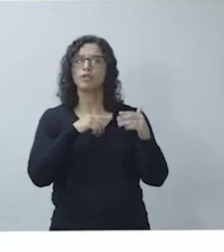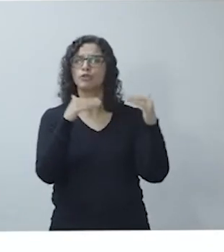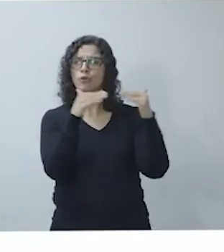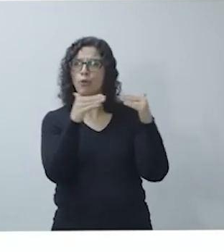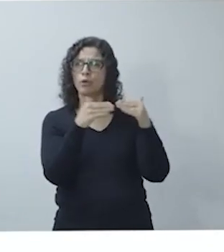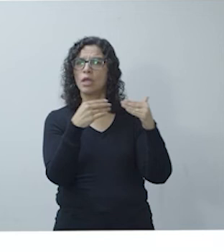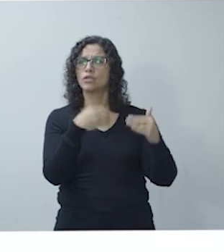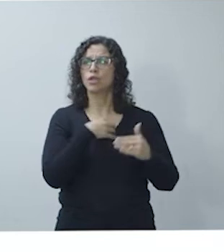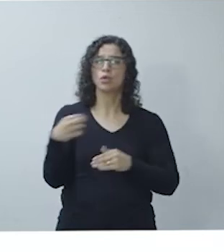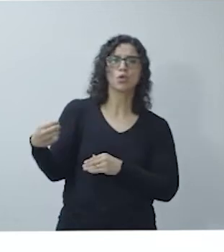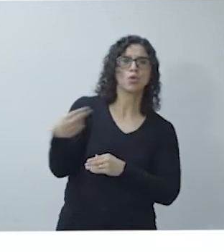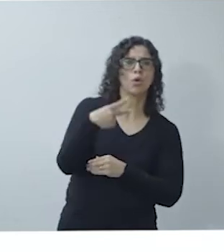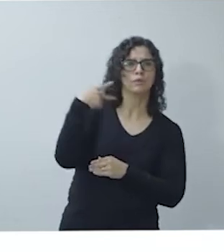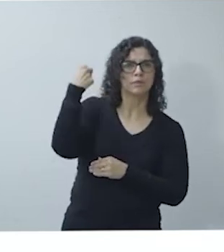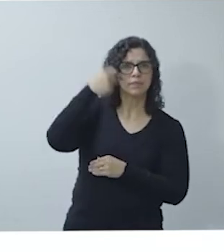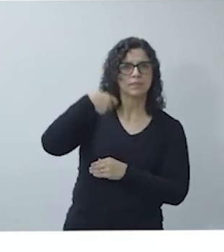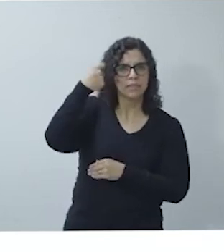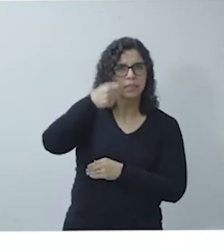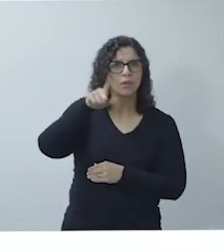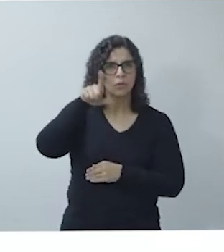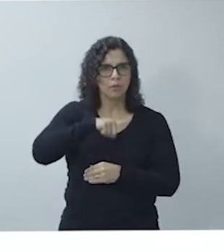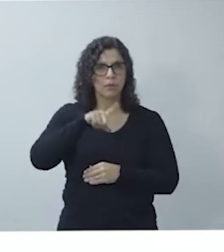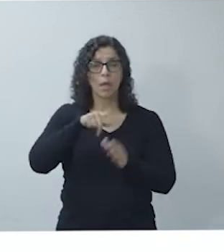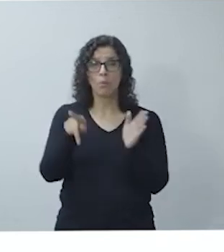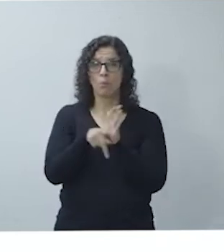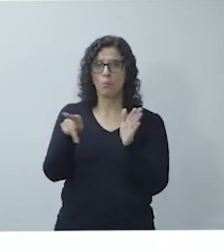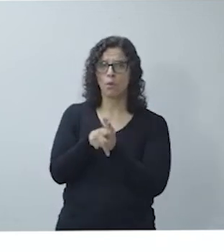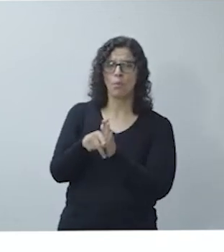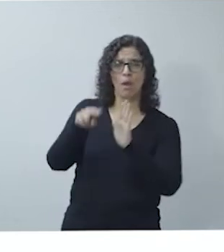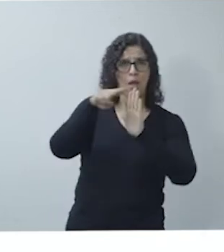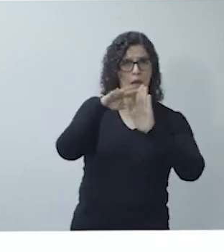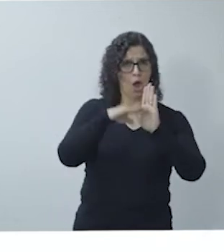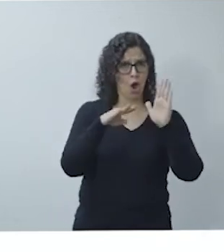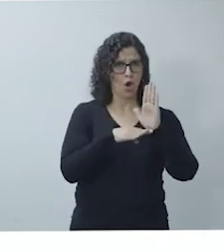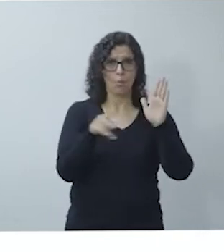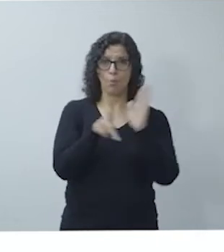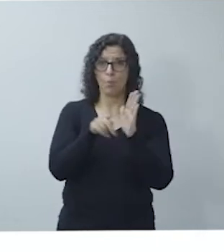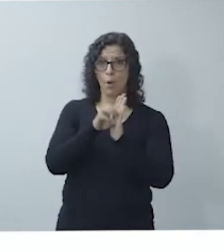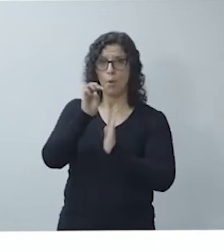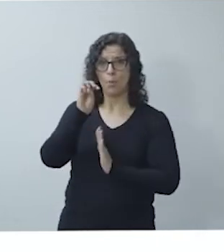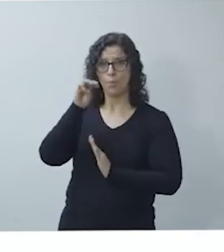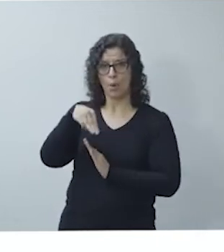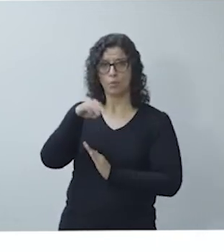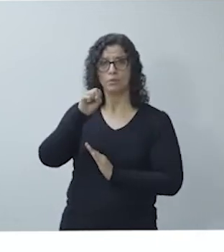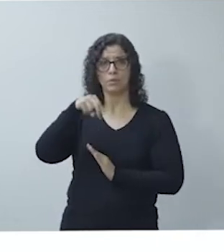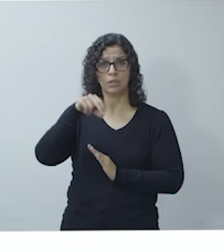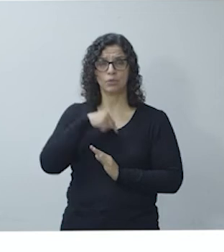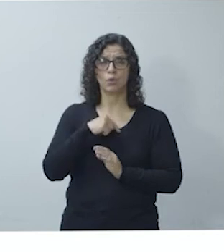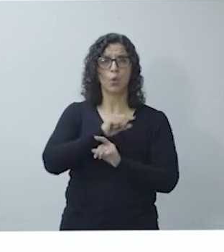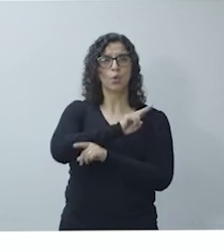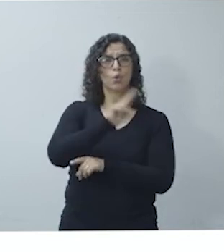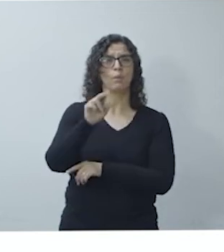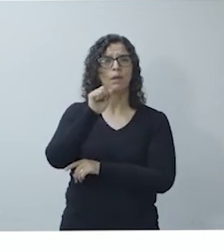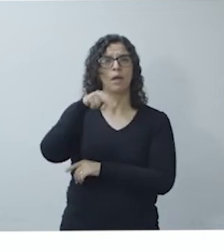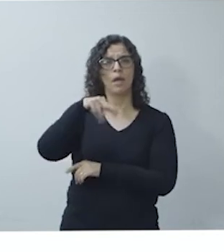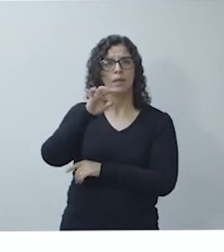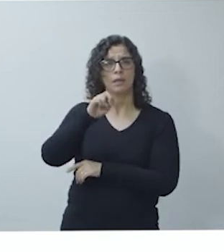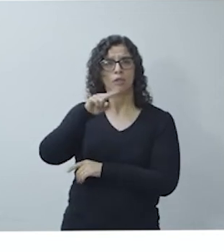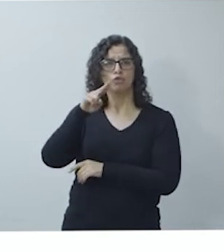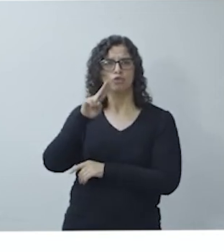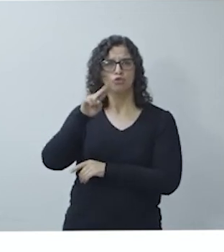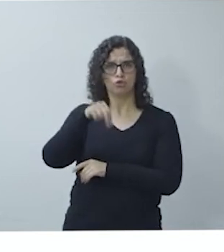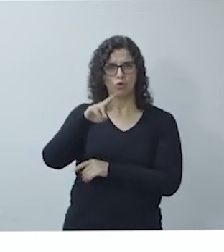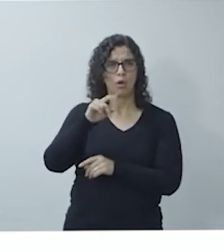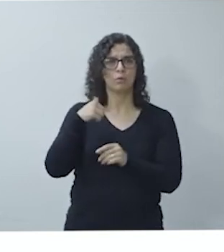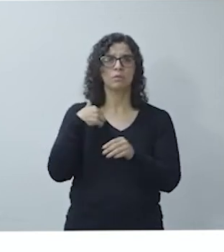concordar no nome do novo senador que fosse o expoente da norma do bom senso. O nome de Antenor era cotado. Então